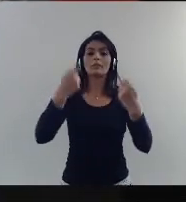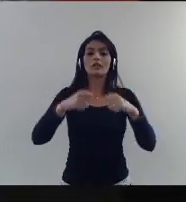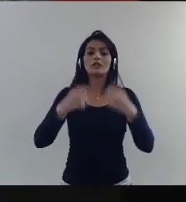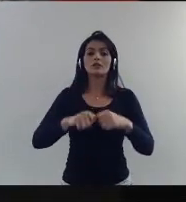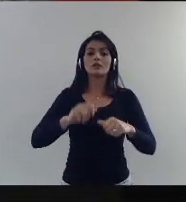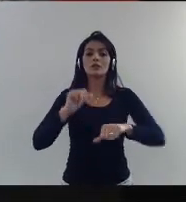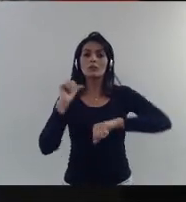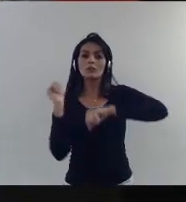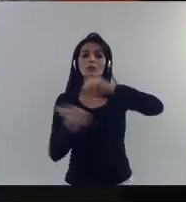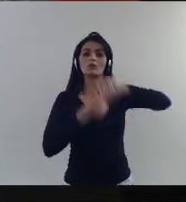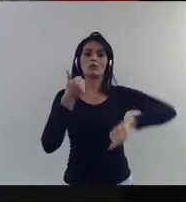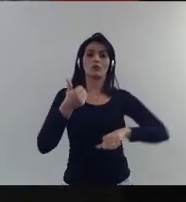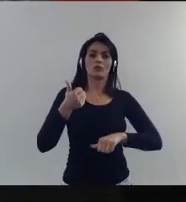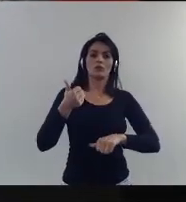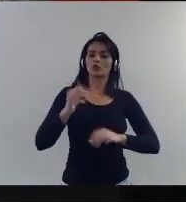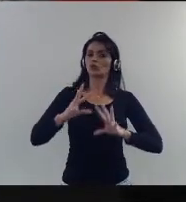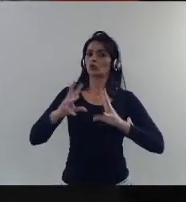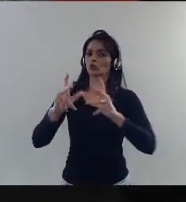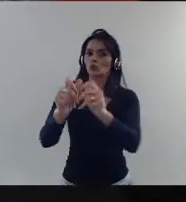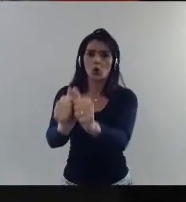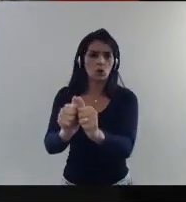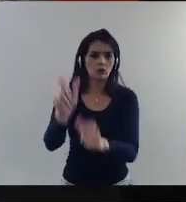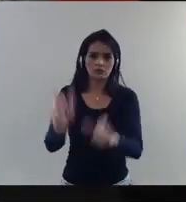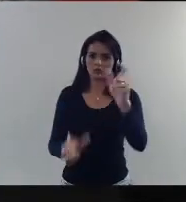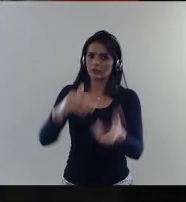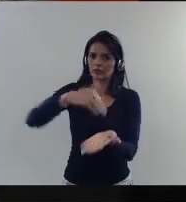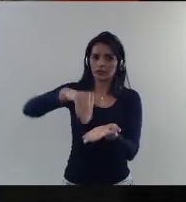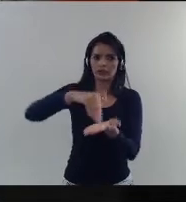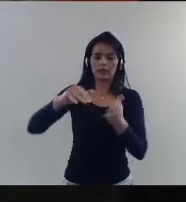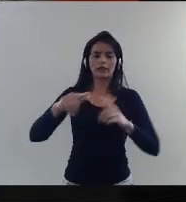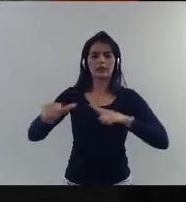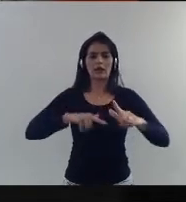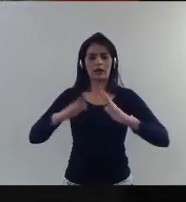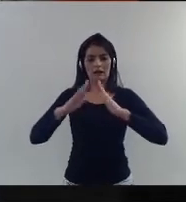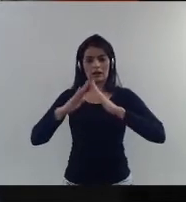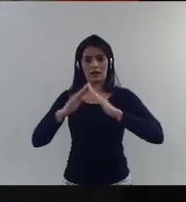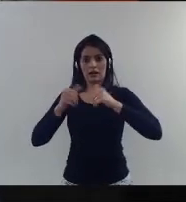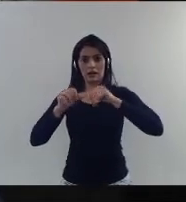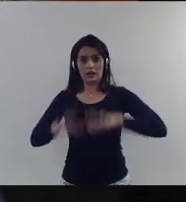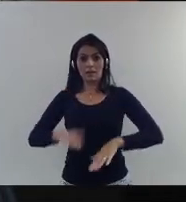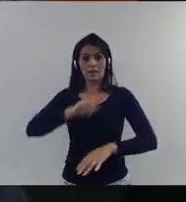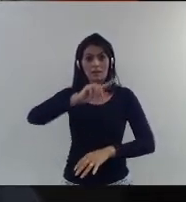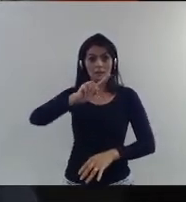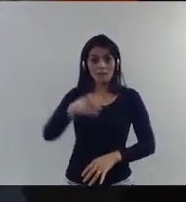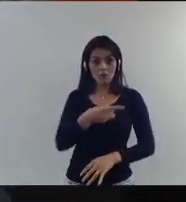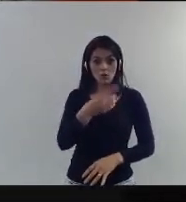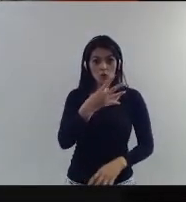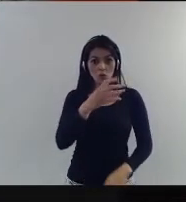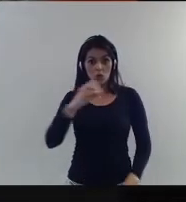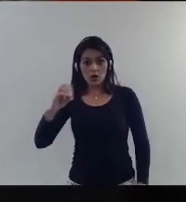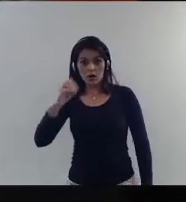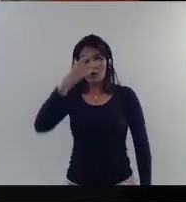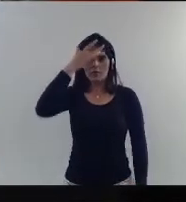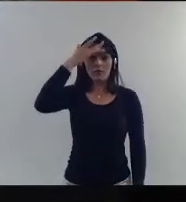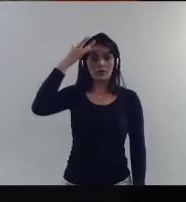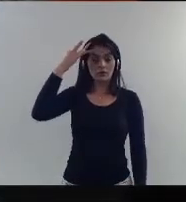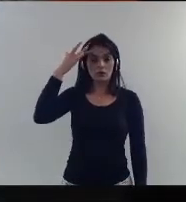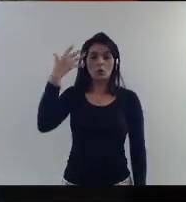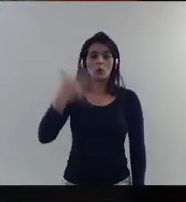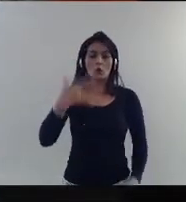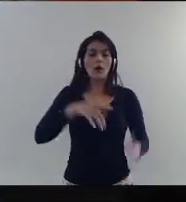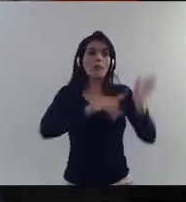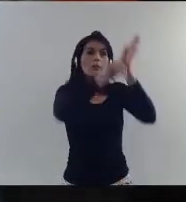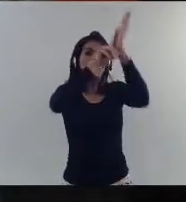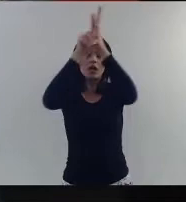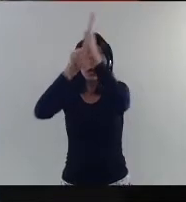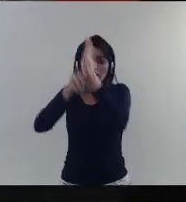em 24 horas e colocar todo mundo em home office, né? E todo mundo, eu estou dizendo, 1.400 pessoas. A gente fez uma pesquisa com